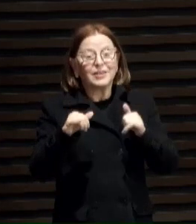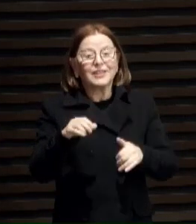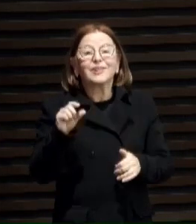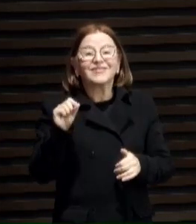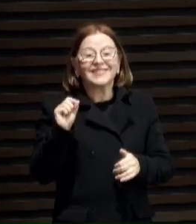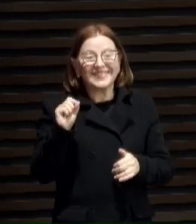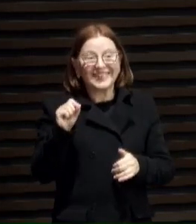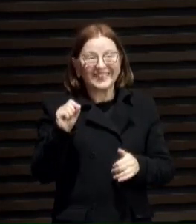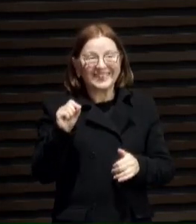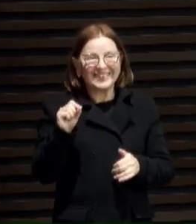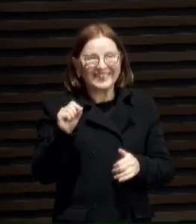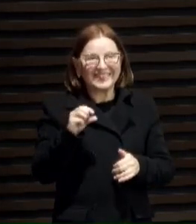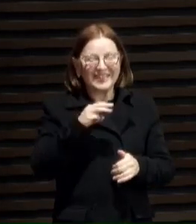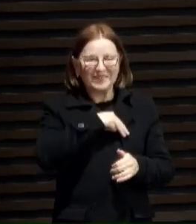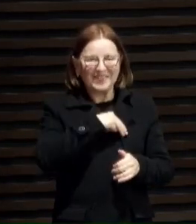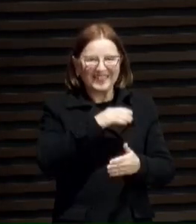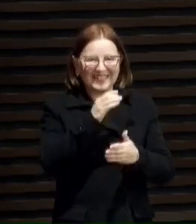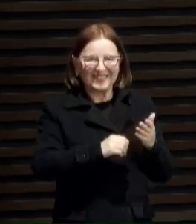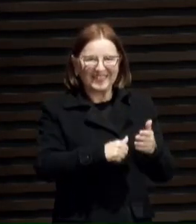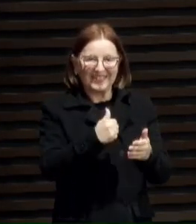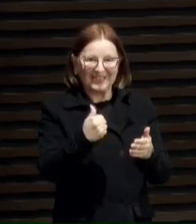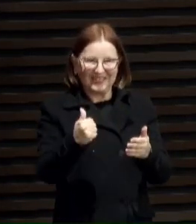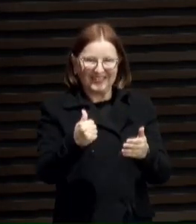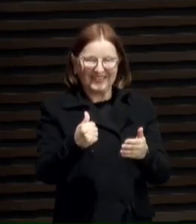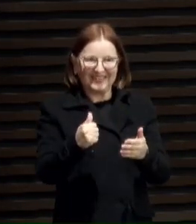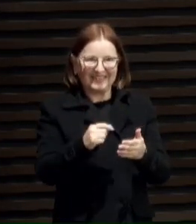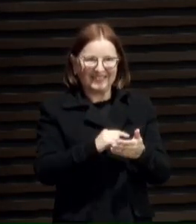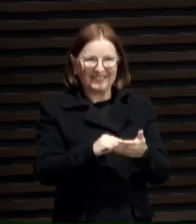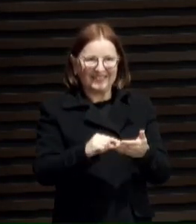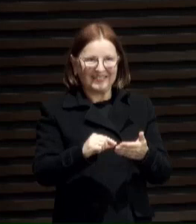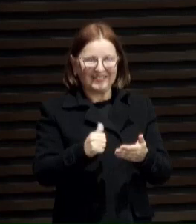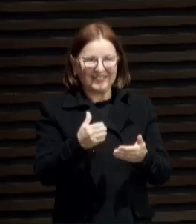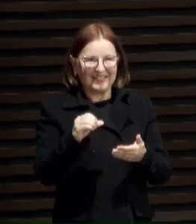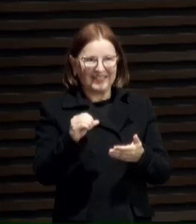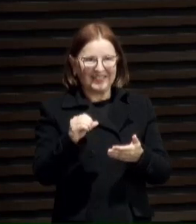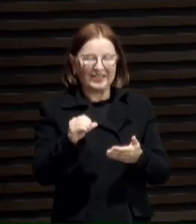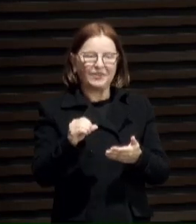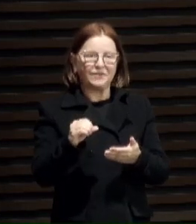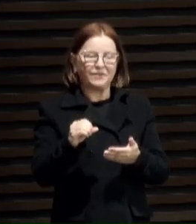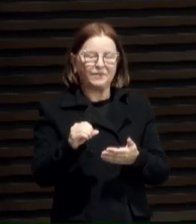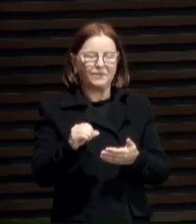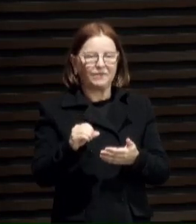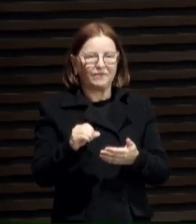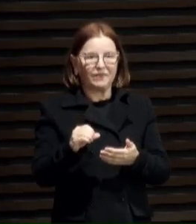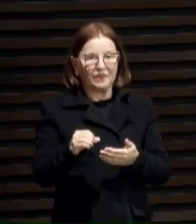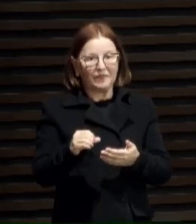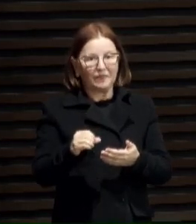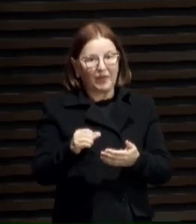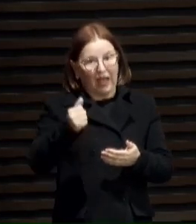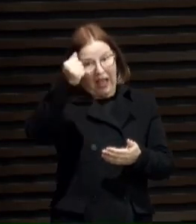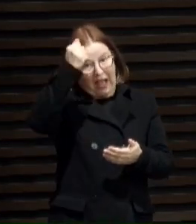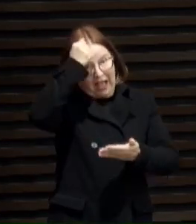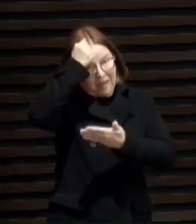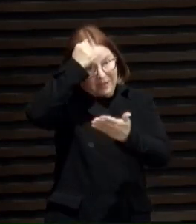Batista? Mateus 11, 10 e 11, ele diz assim, a mensagem de João Batista: arrependei-vos,